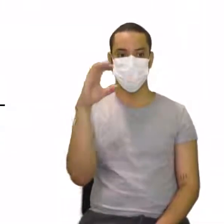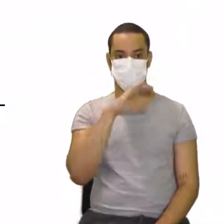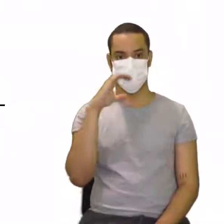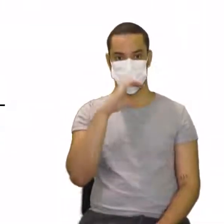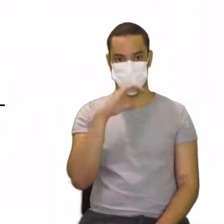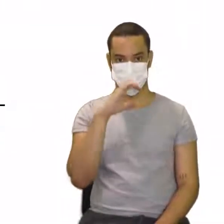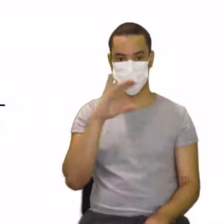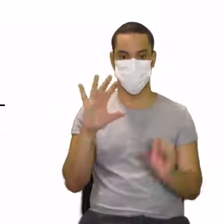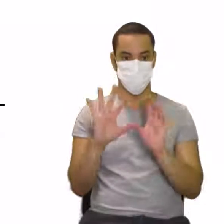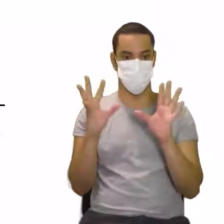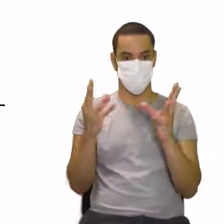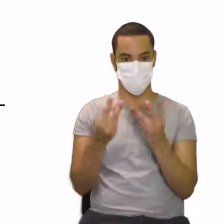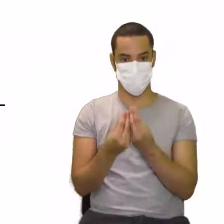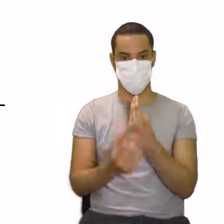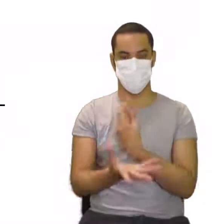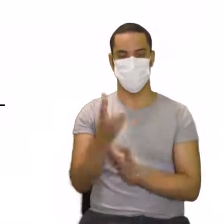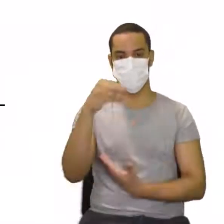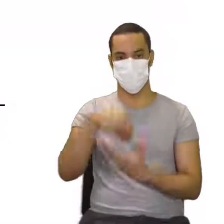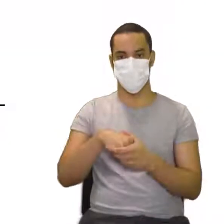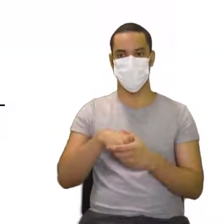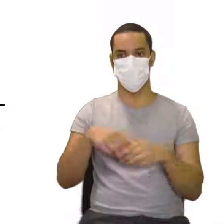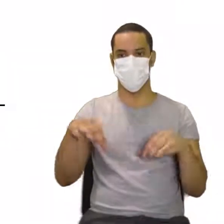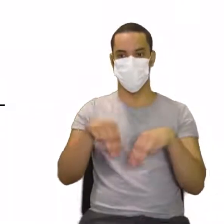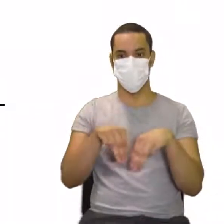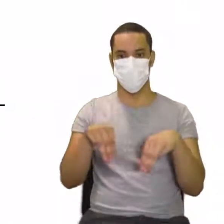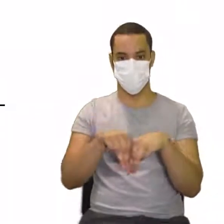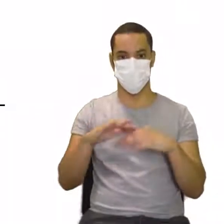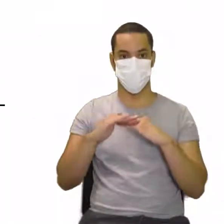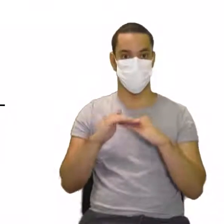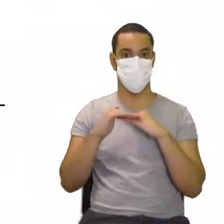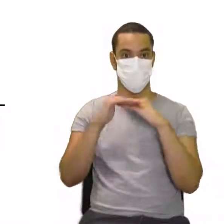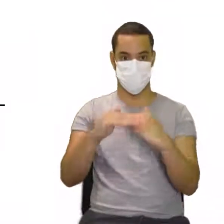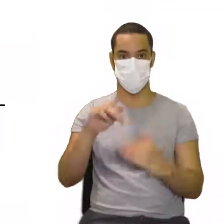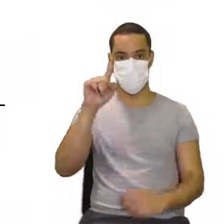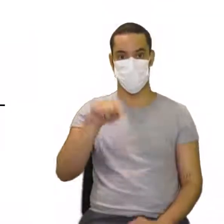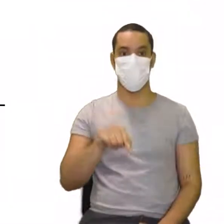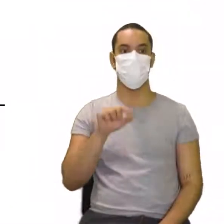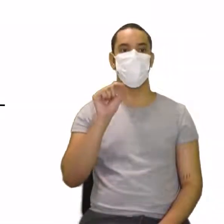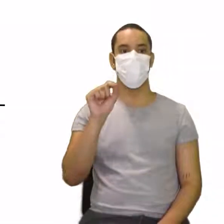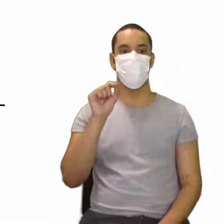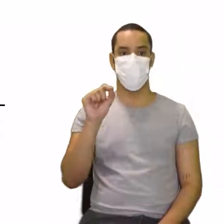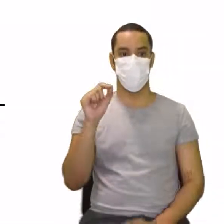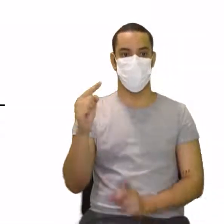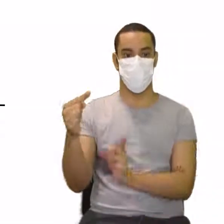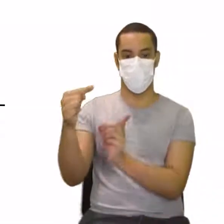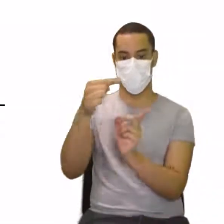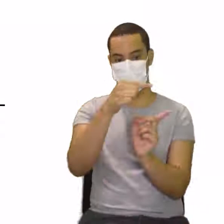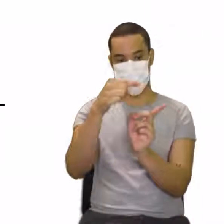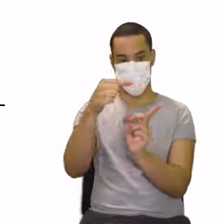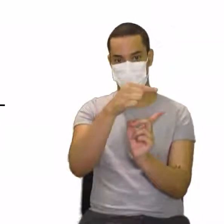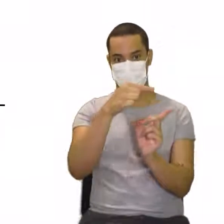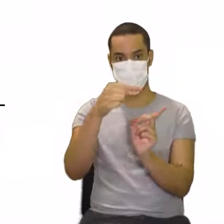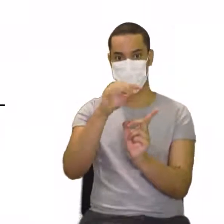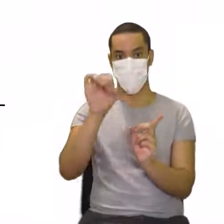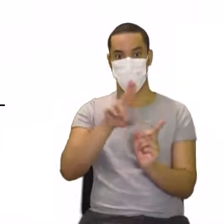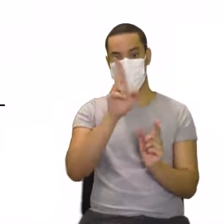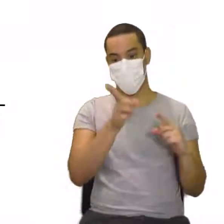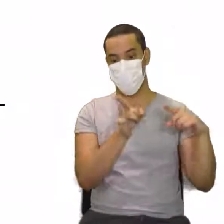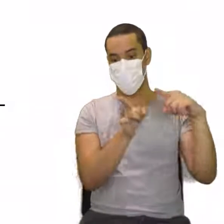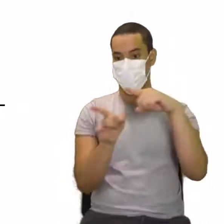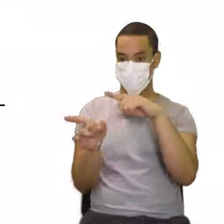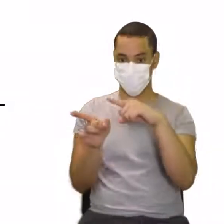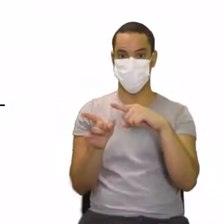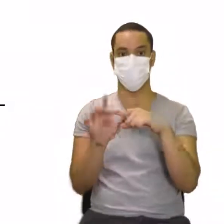da nossa partícula, que está no campo magnético uniforme, é paralela às linhas de campo desse